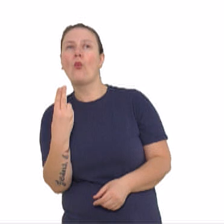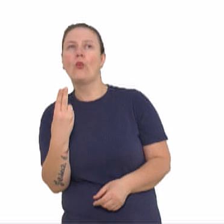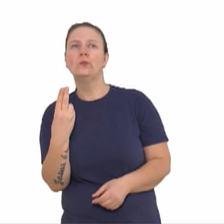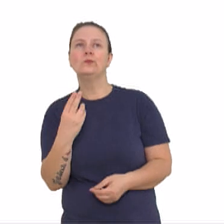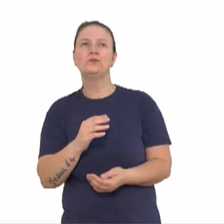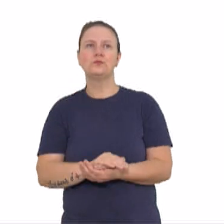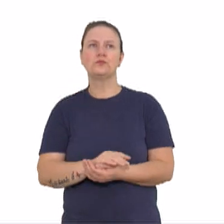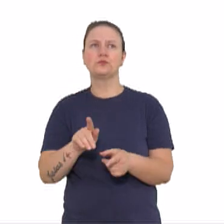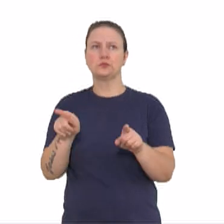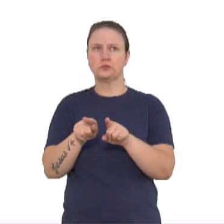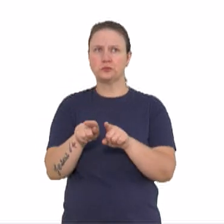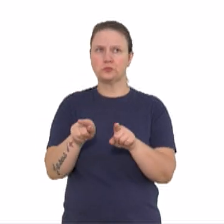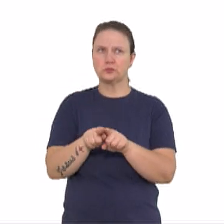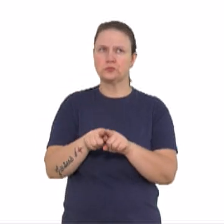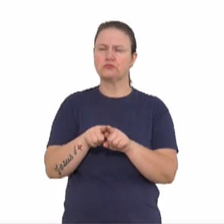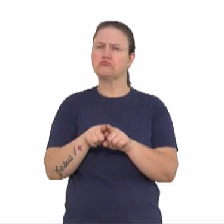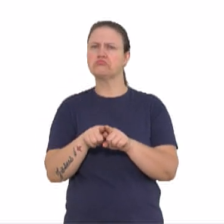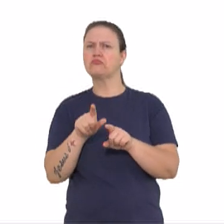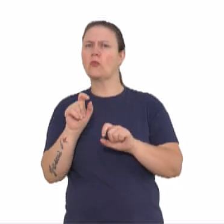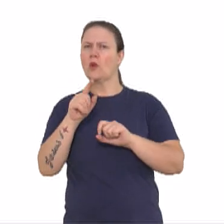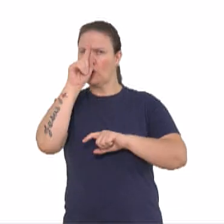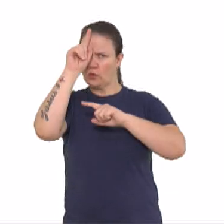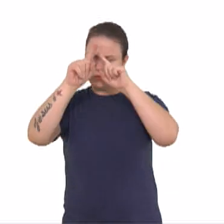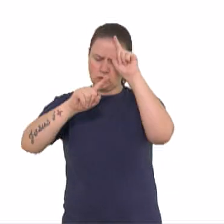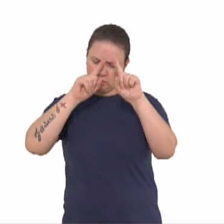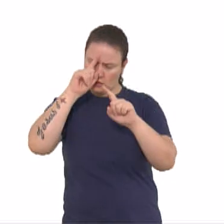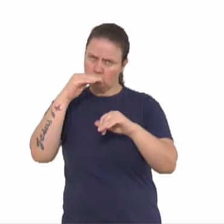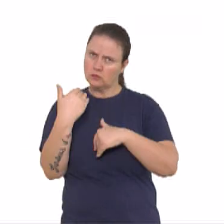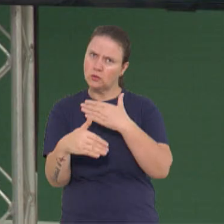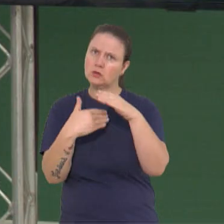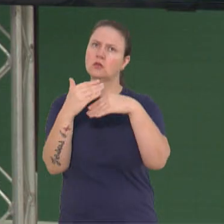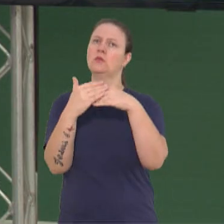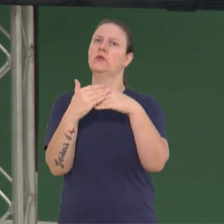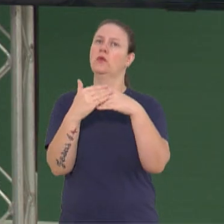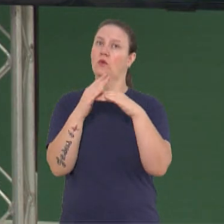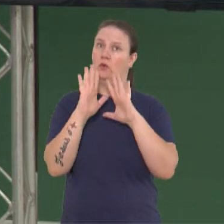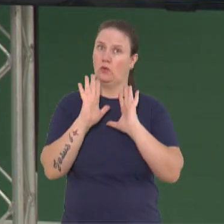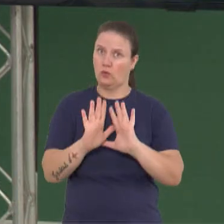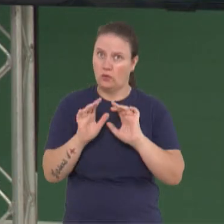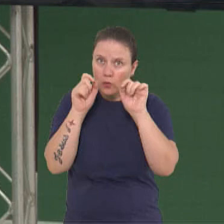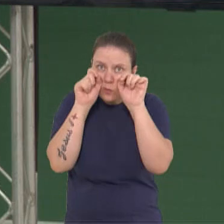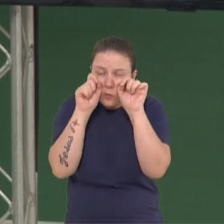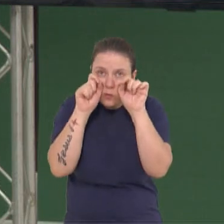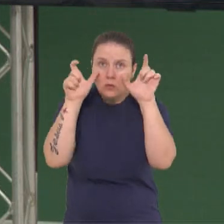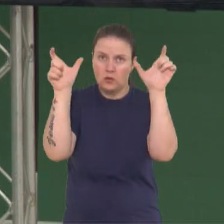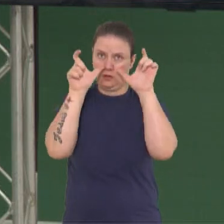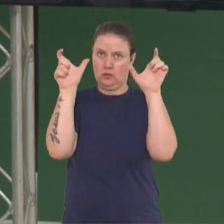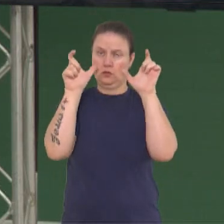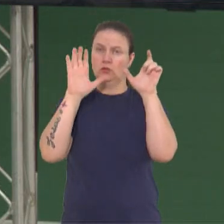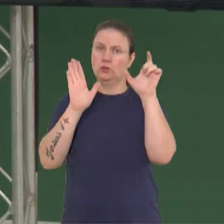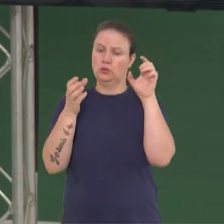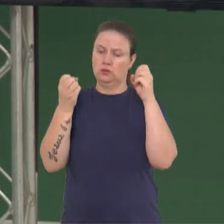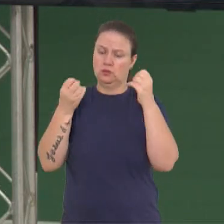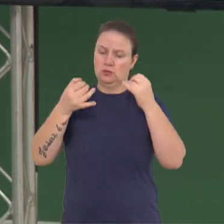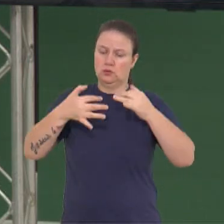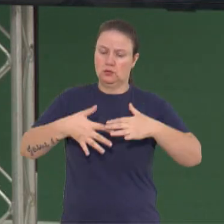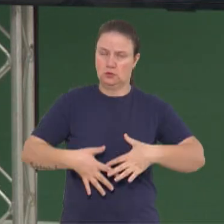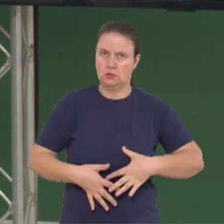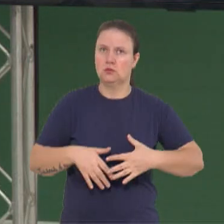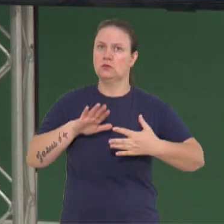essas ideias nos pensamentos que desenvolveram. Pessoal, atenção, já tinha falado antes da